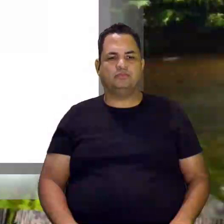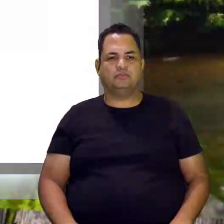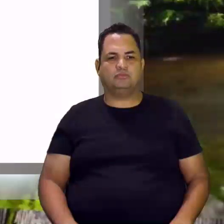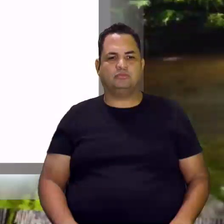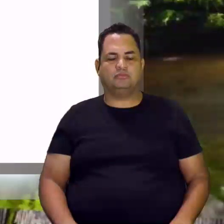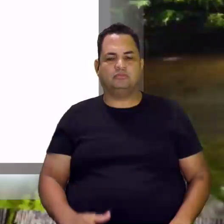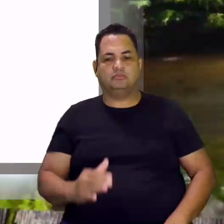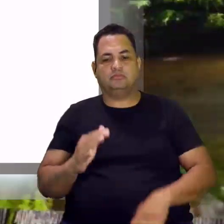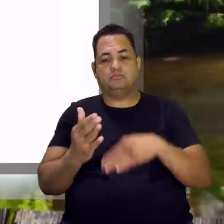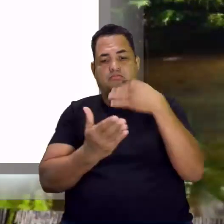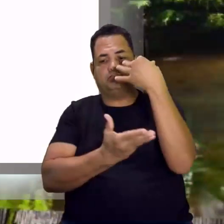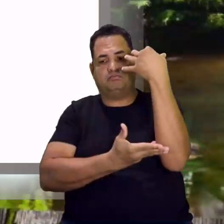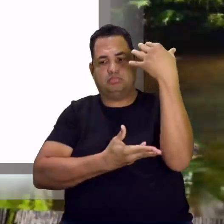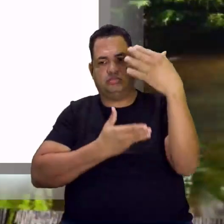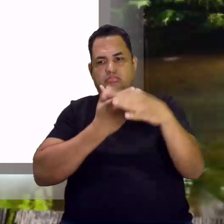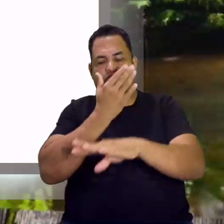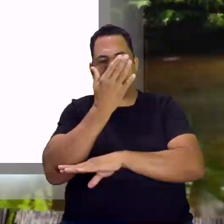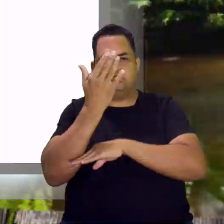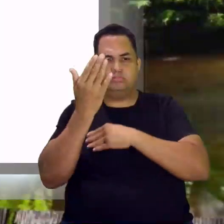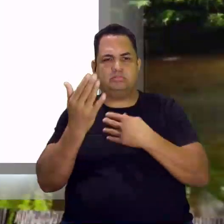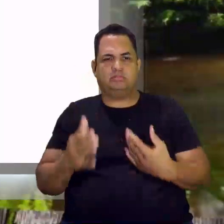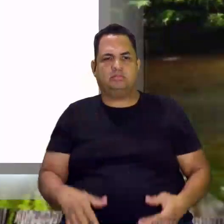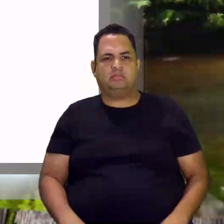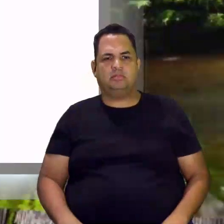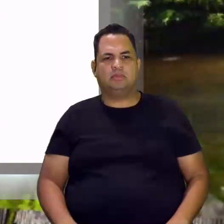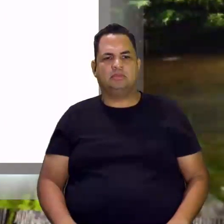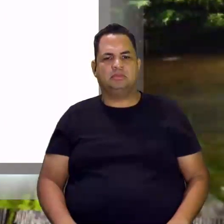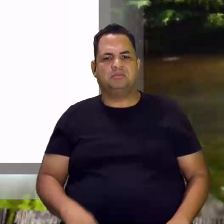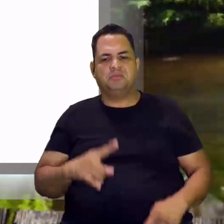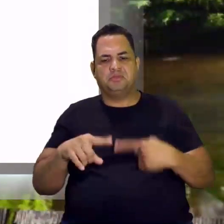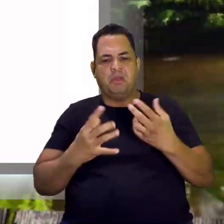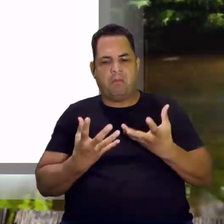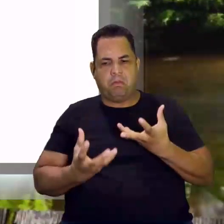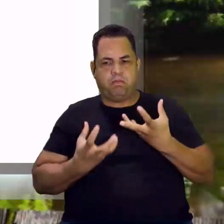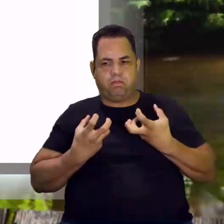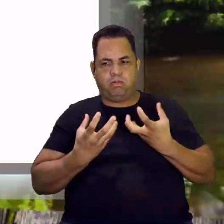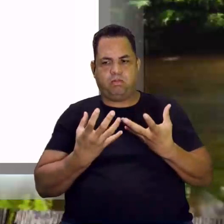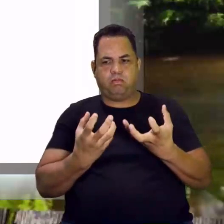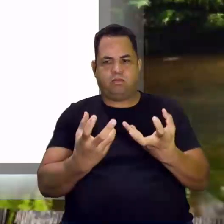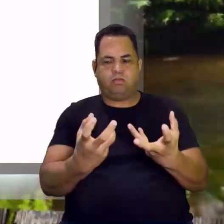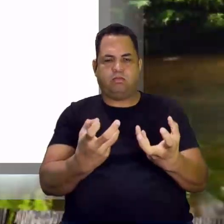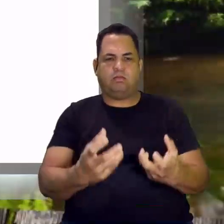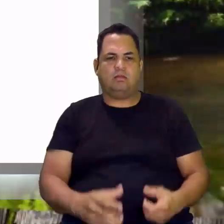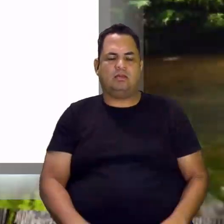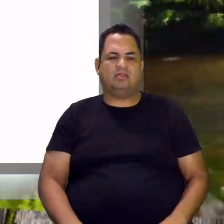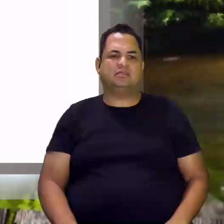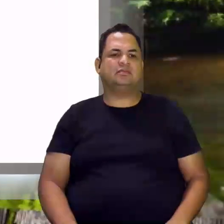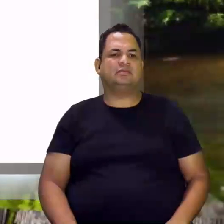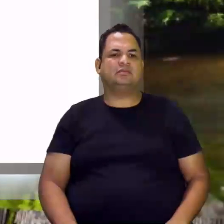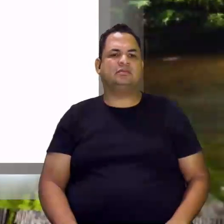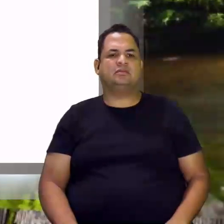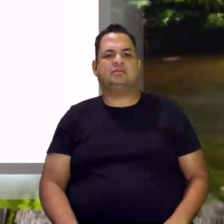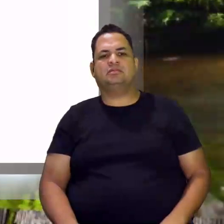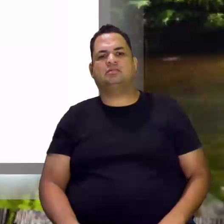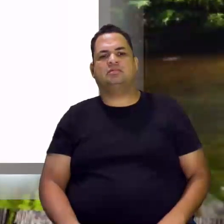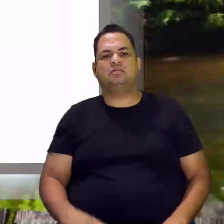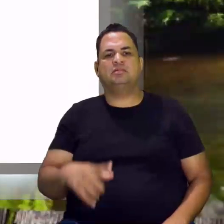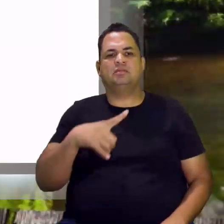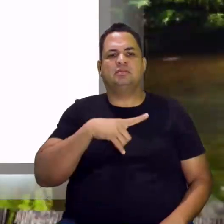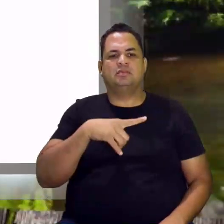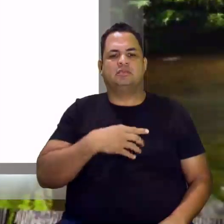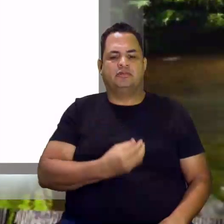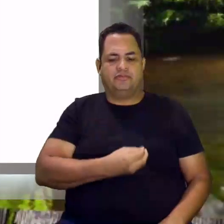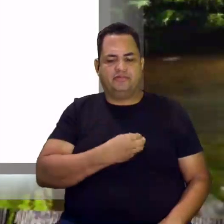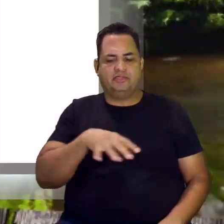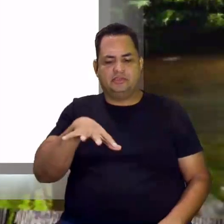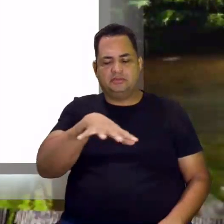derrubada. Às vezes eles tacam fogo, né? Mas existiam organismos vivos